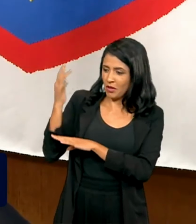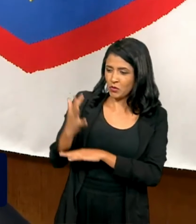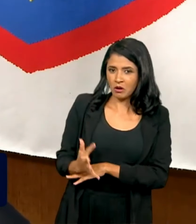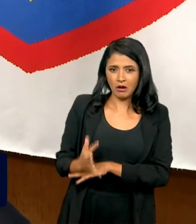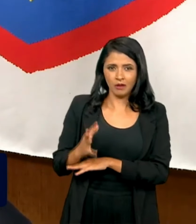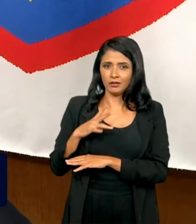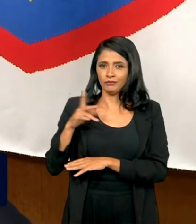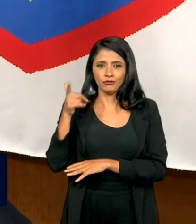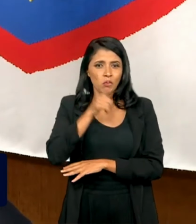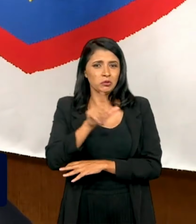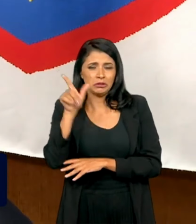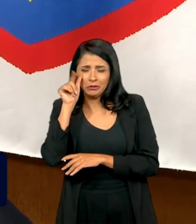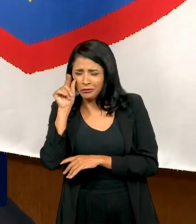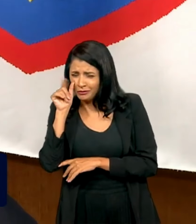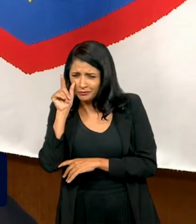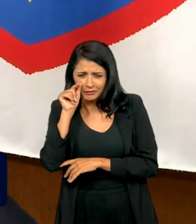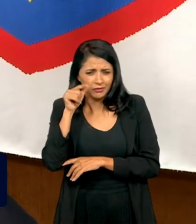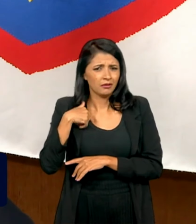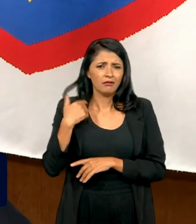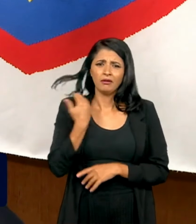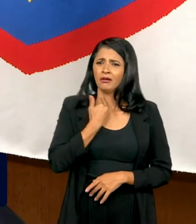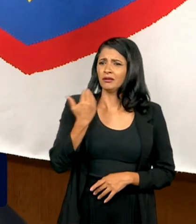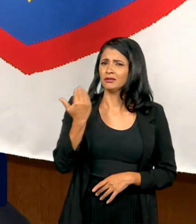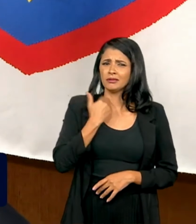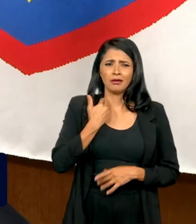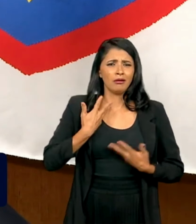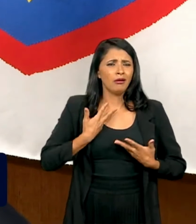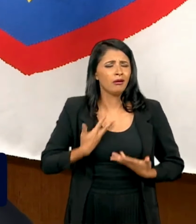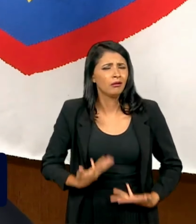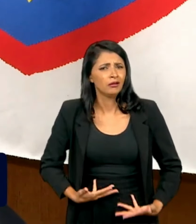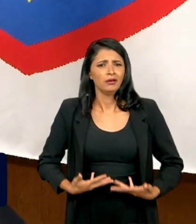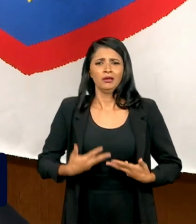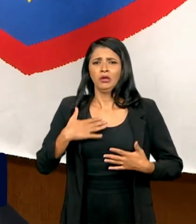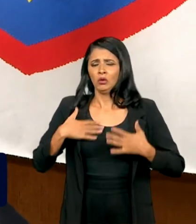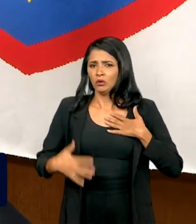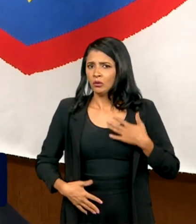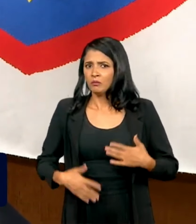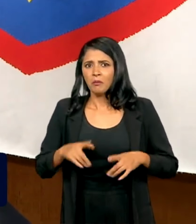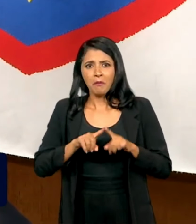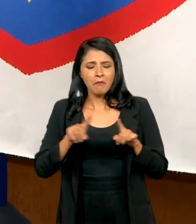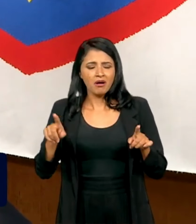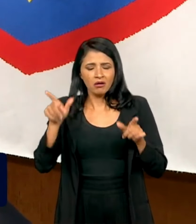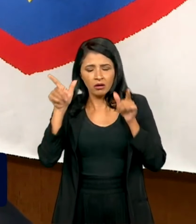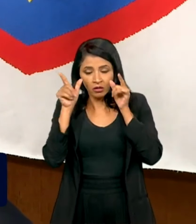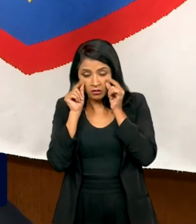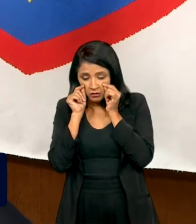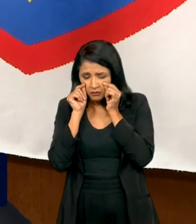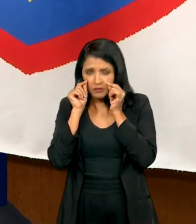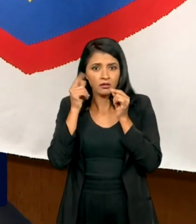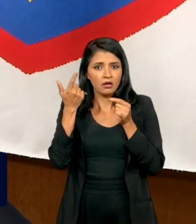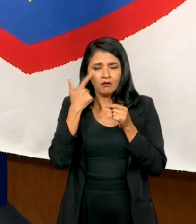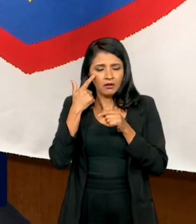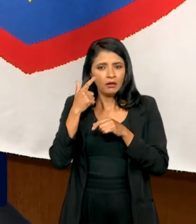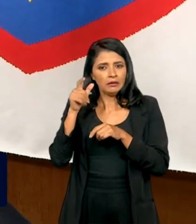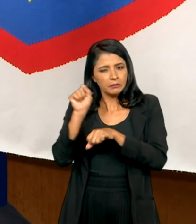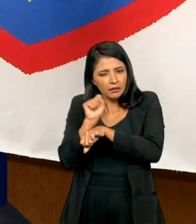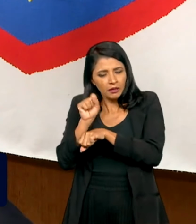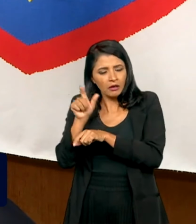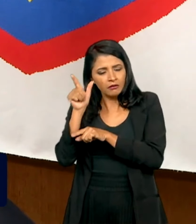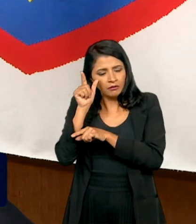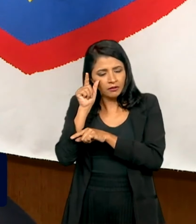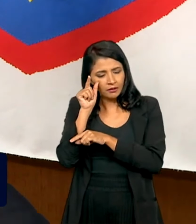conseguia pegar no sono. Estava cansado fisicamente, mas quando fechava os olhos, esperava o sono